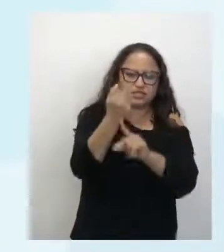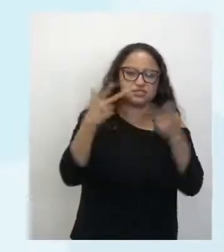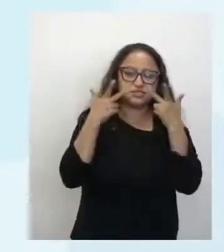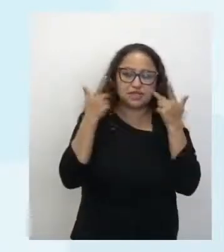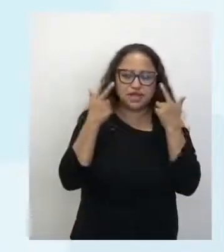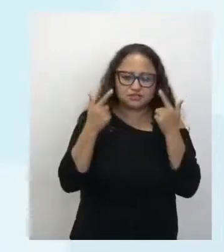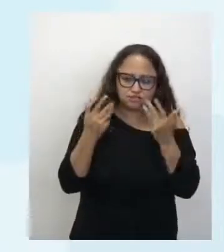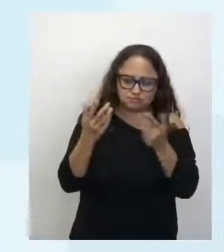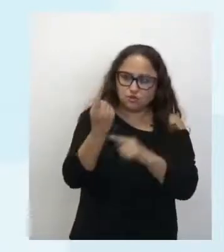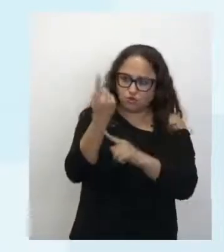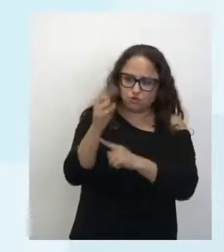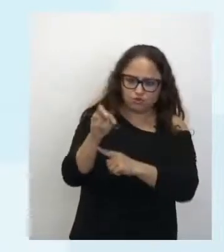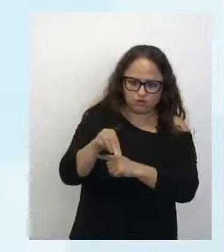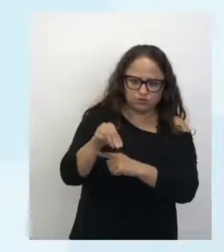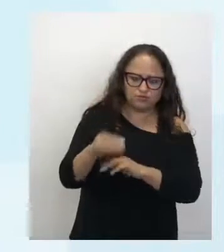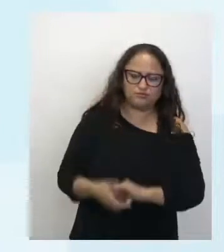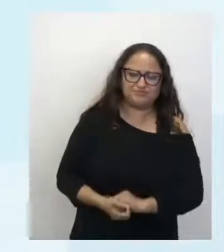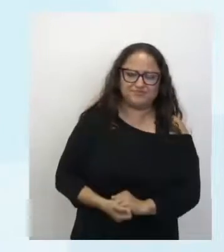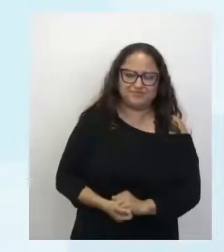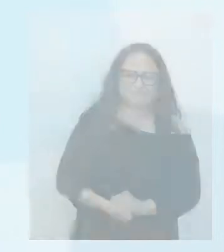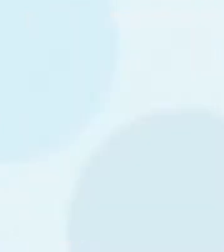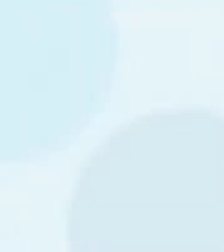já já.